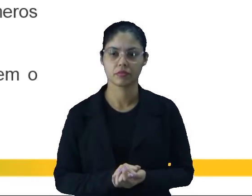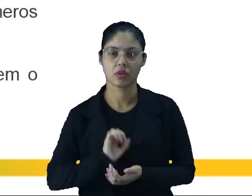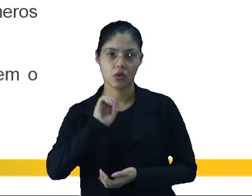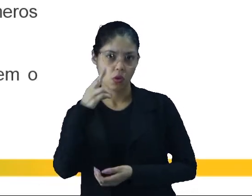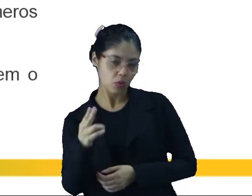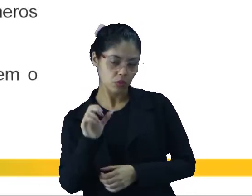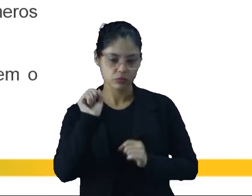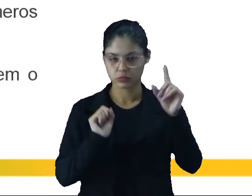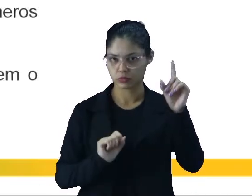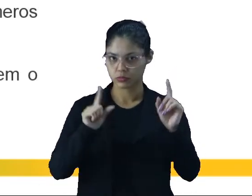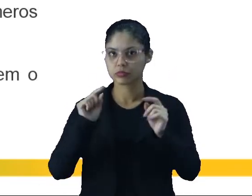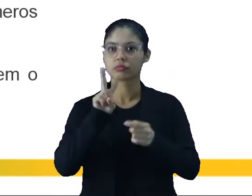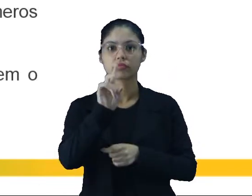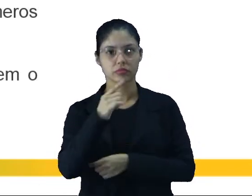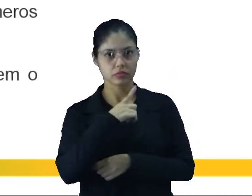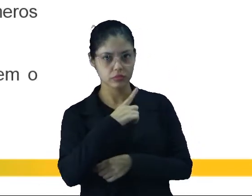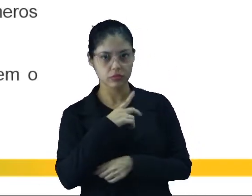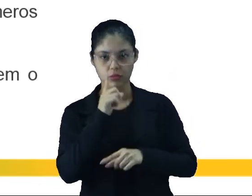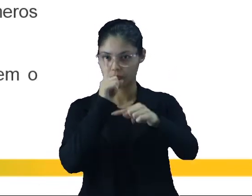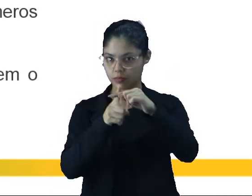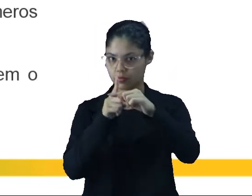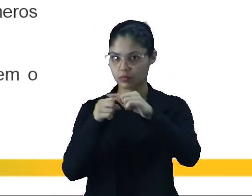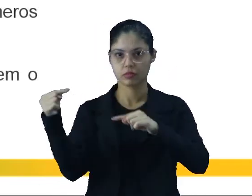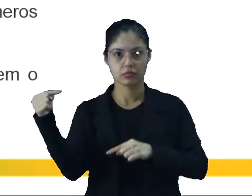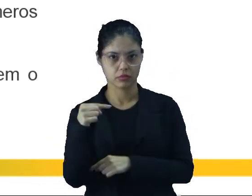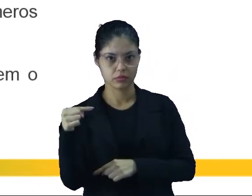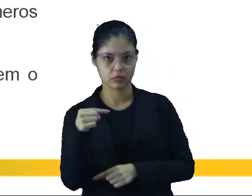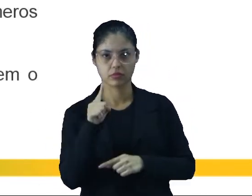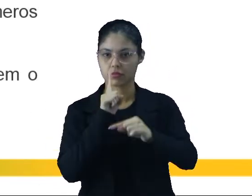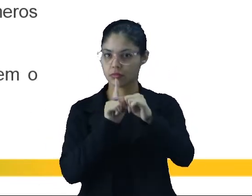ou alternante, porque ela vai ficar positiva,